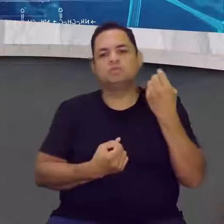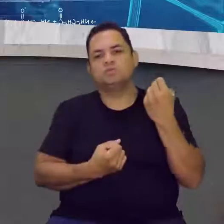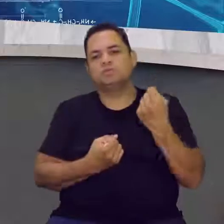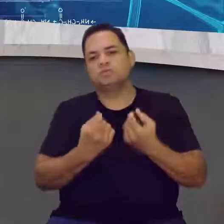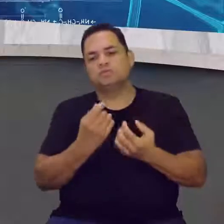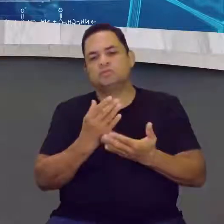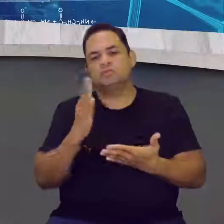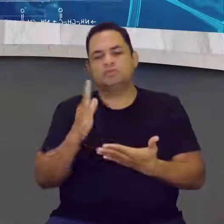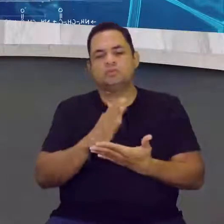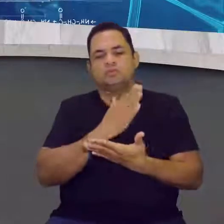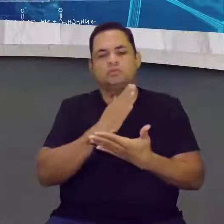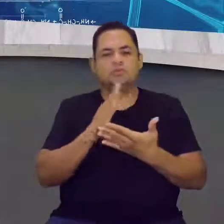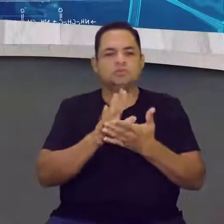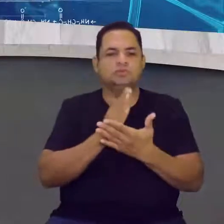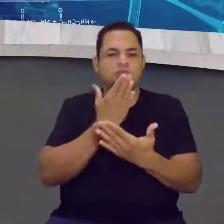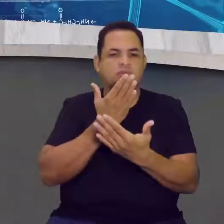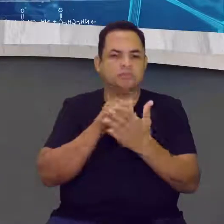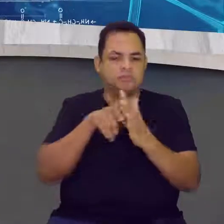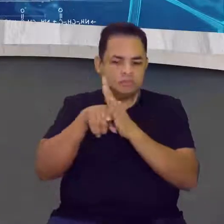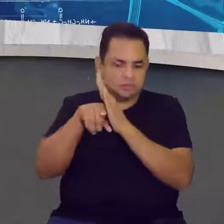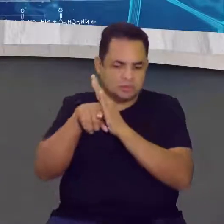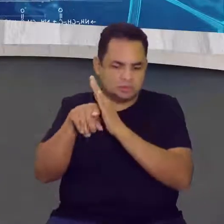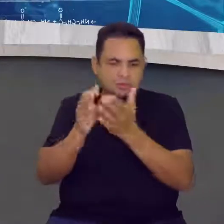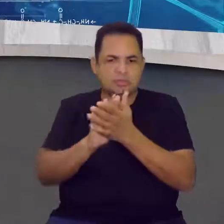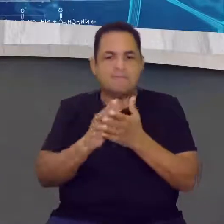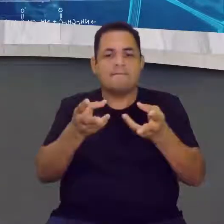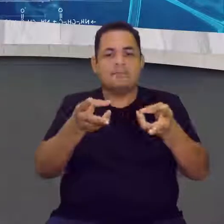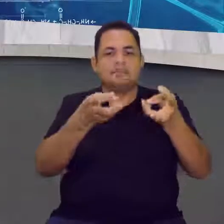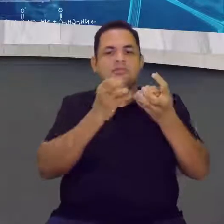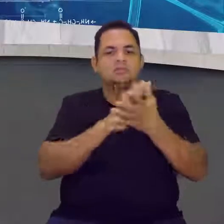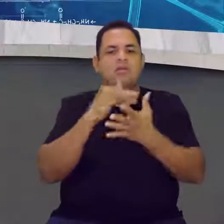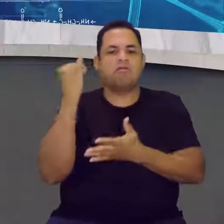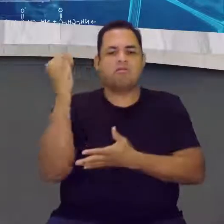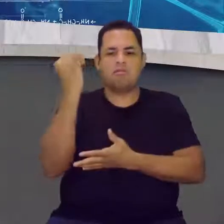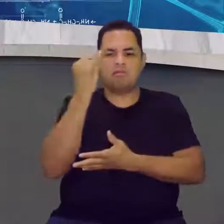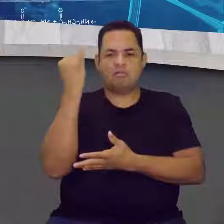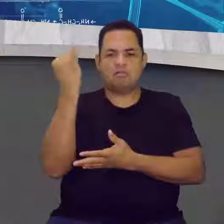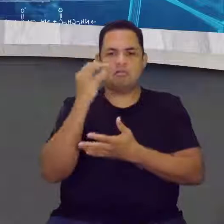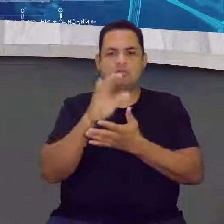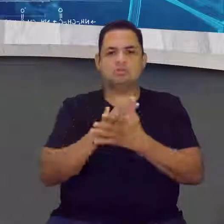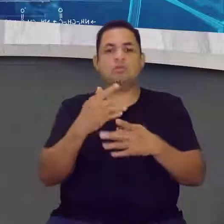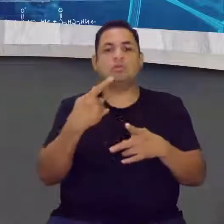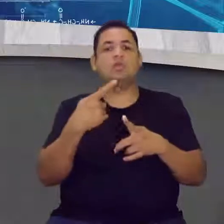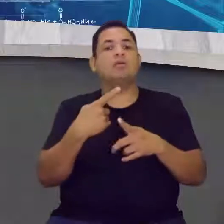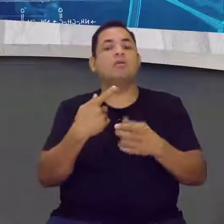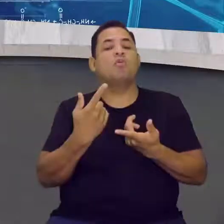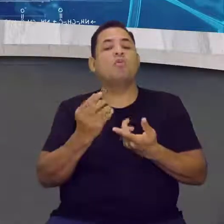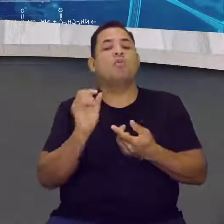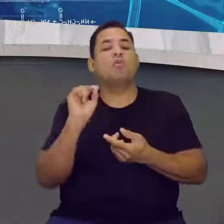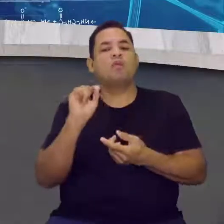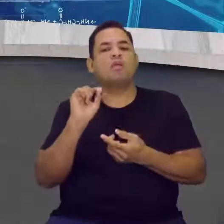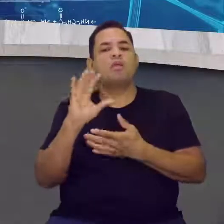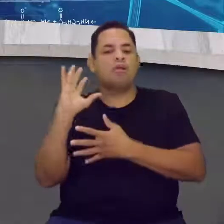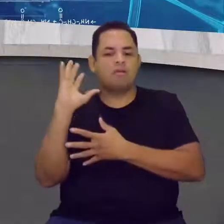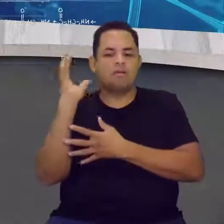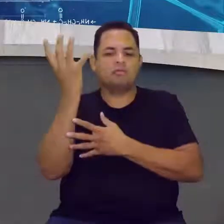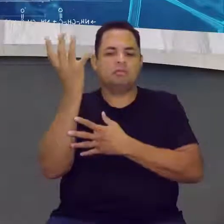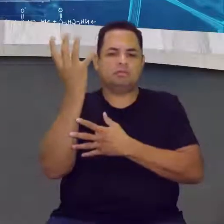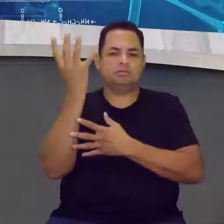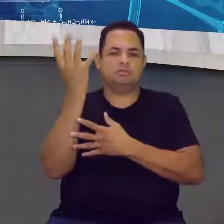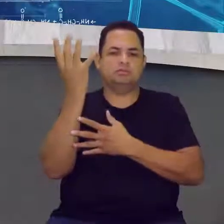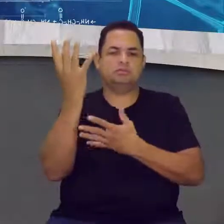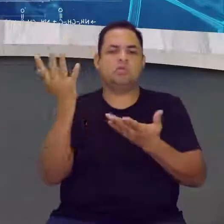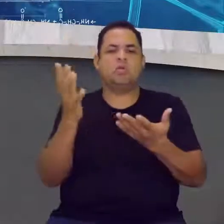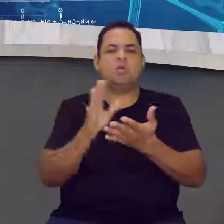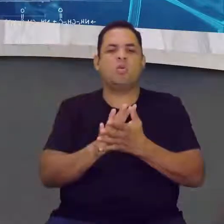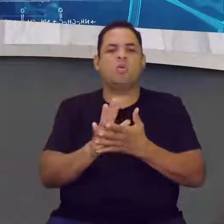anos atrás, percebeu-se a importância e os seus efeitos ao nosso ambiente. Vamos